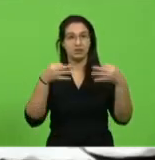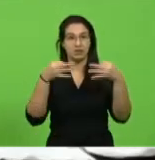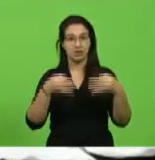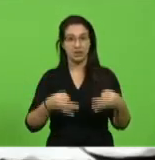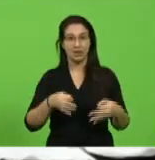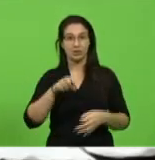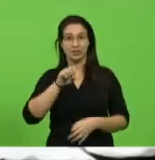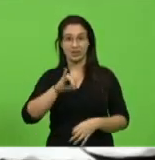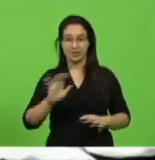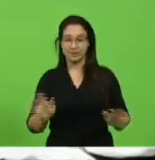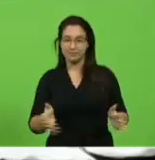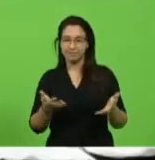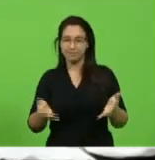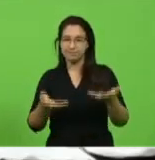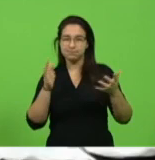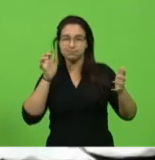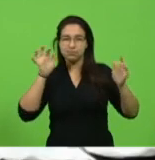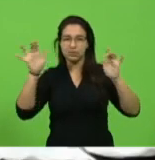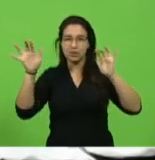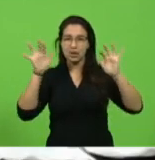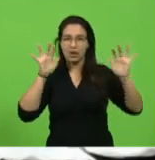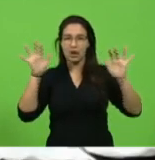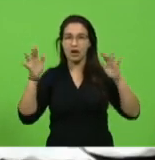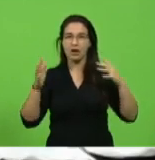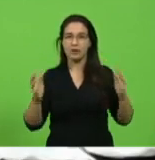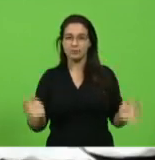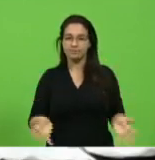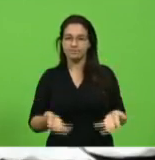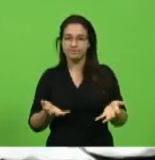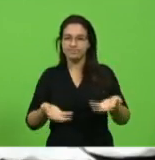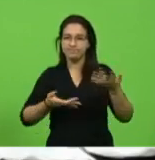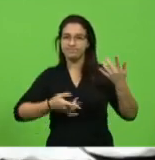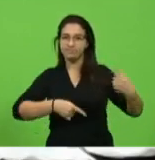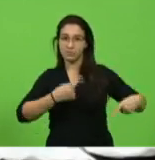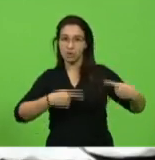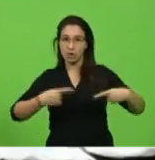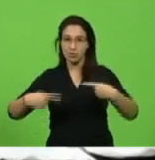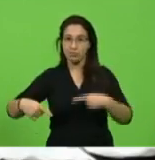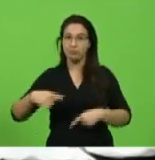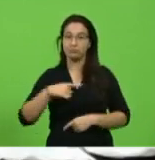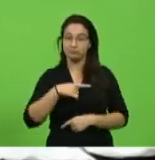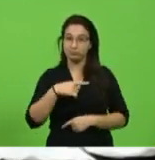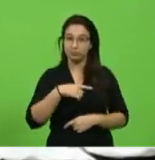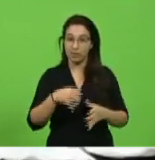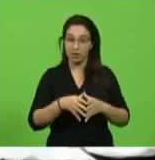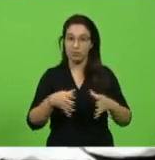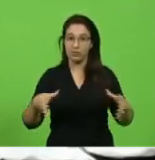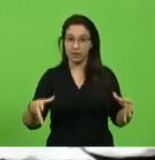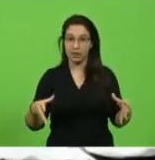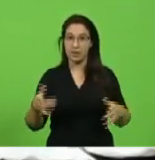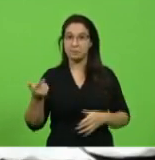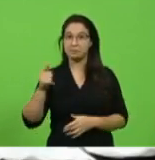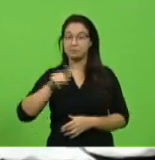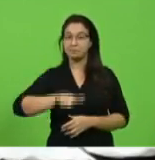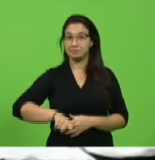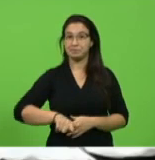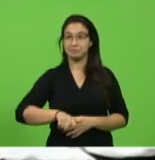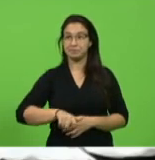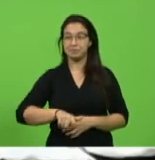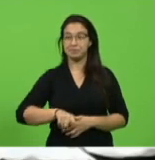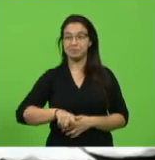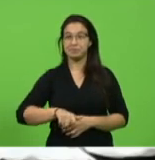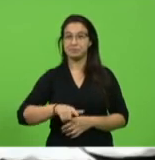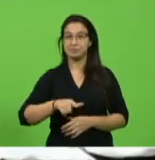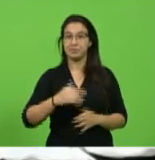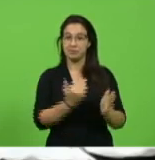a reflexão, enriquecem o debate e nos elevam e levam ao aperfeiçoamento